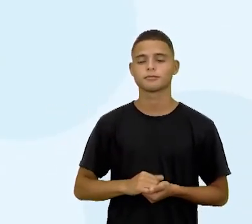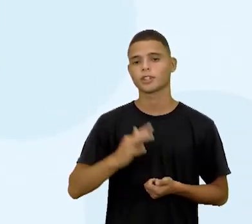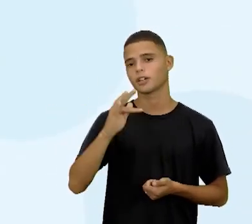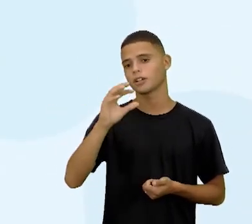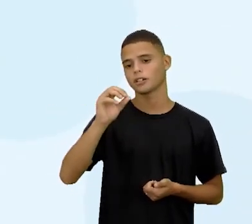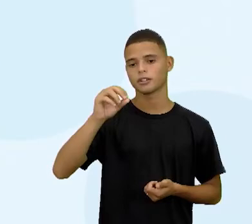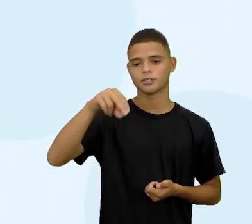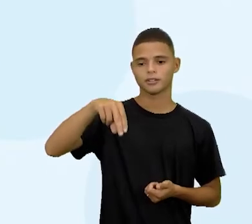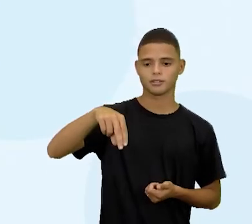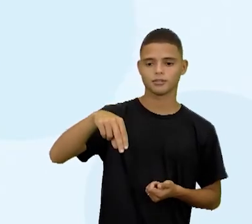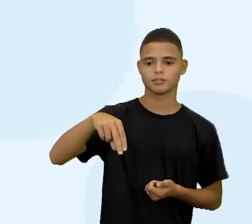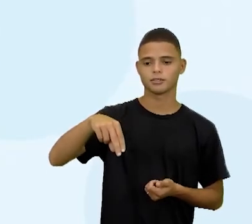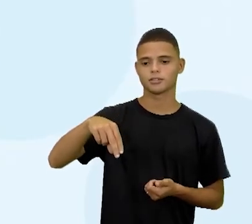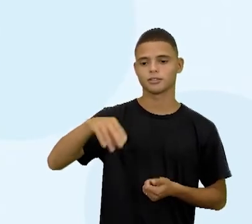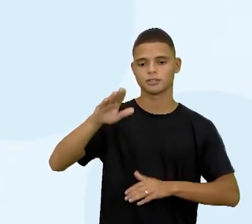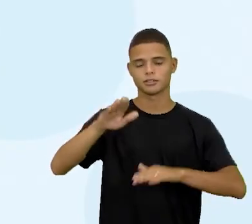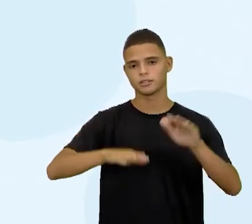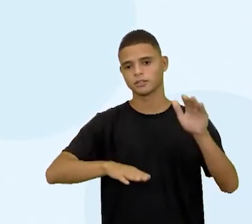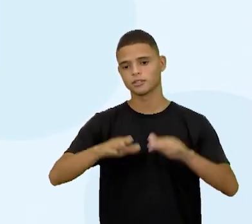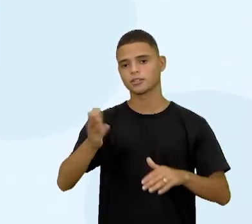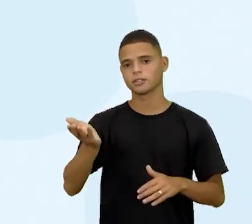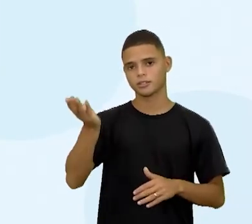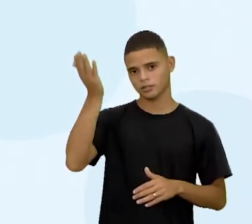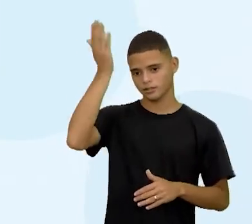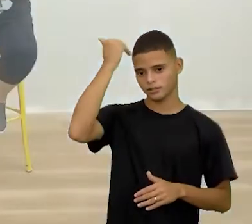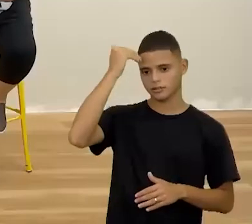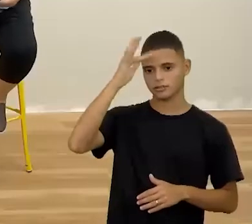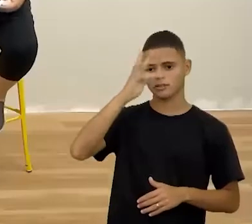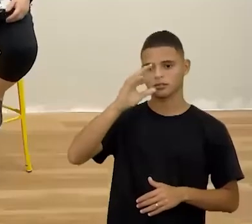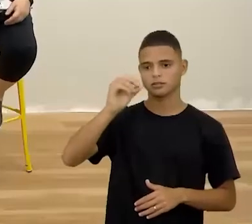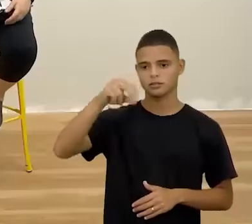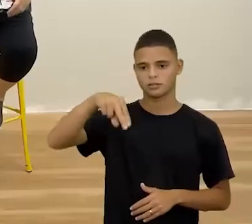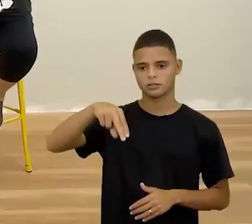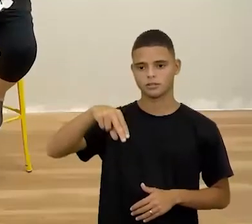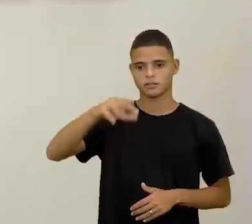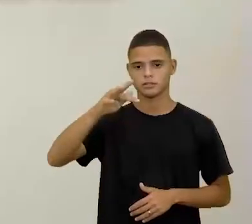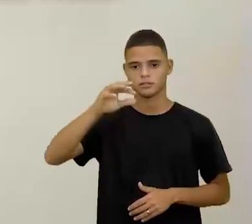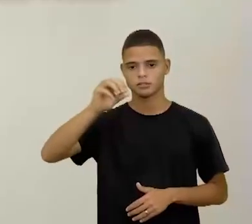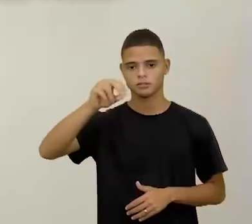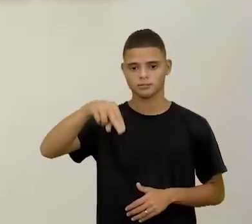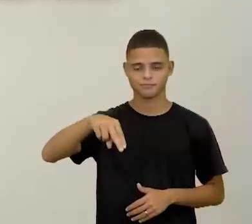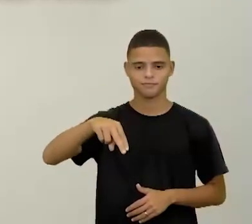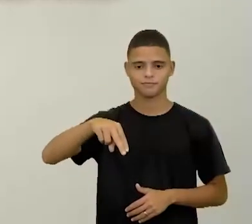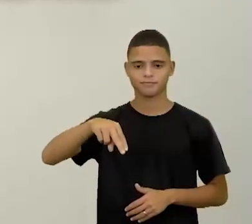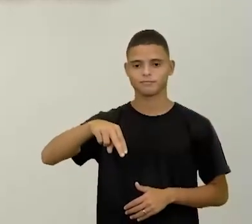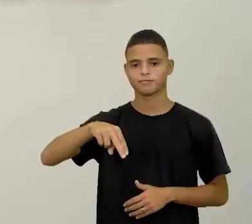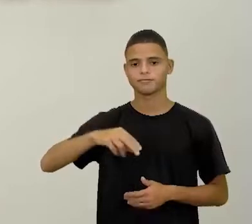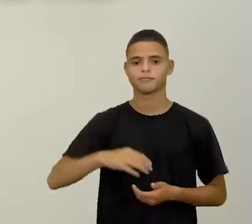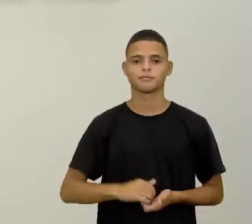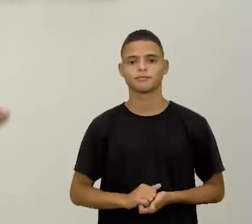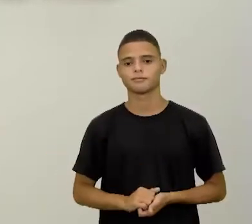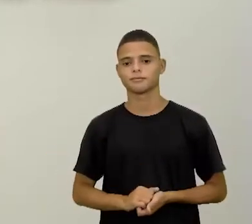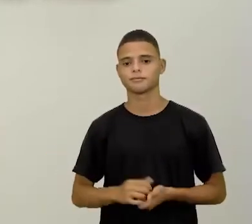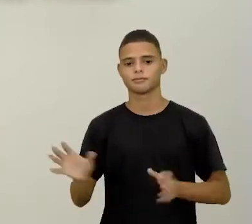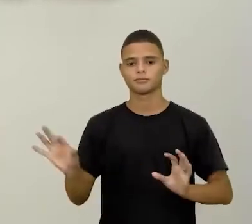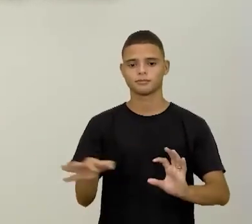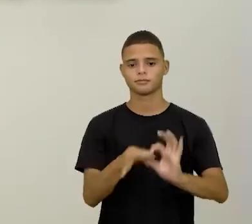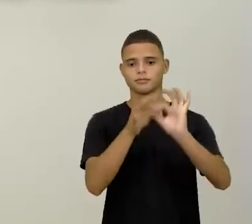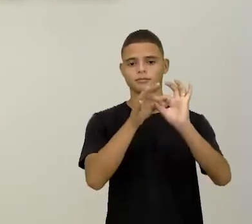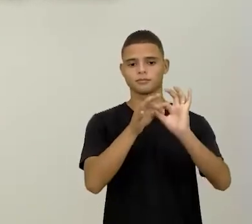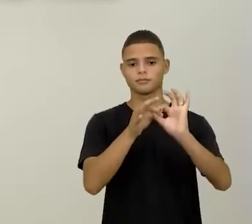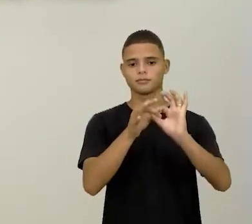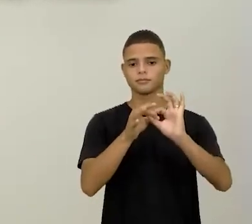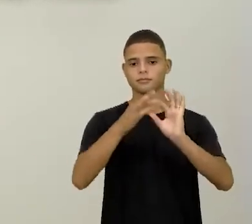brincadeiras que o pessoal faz para você memorizar, né? Fonfon. O hidrogênio se liga ao quê? Ao fonfon. Exatamente.